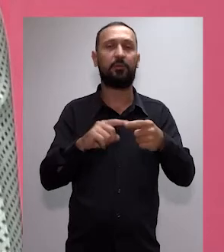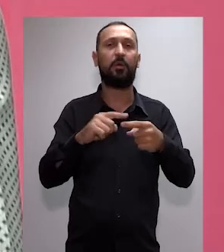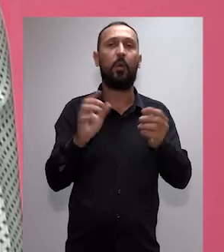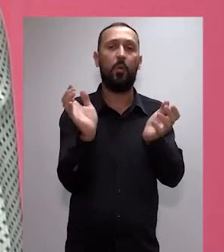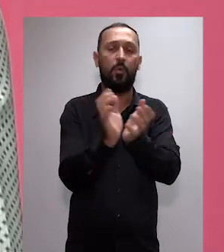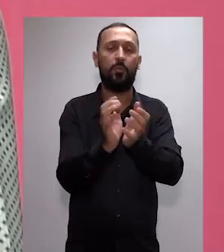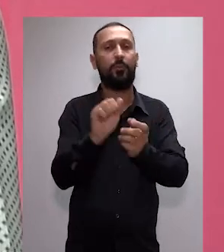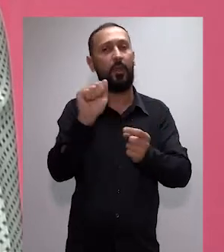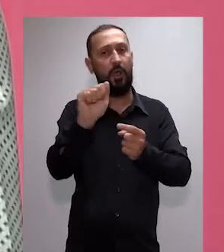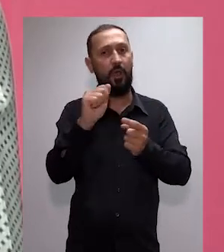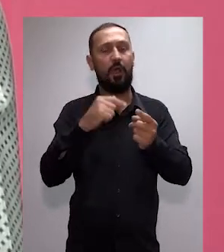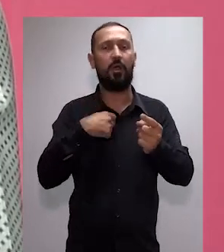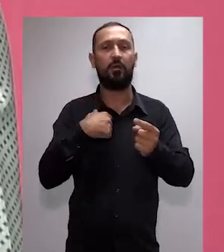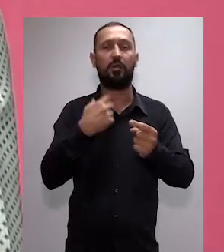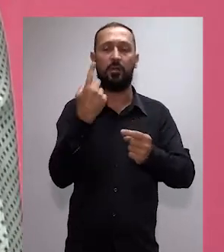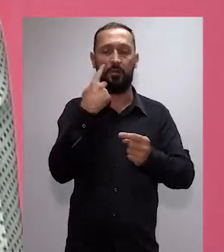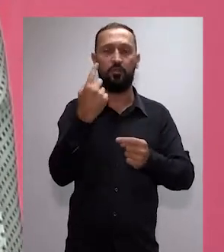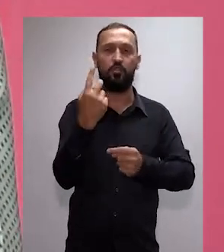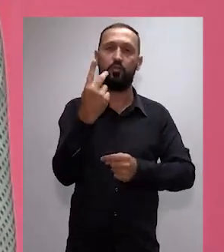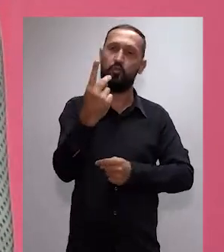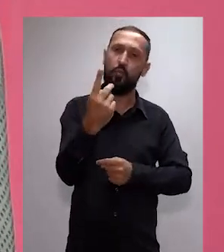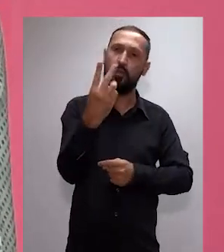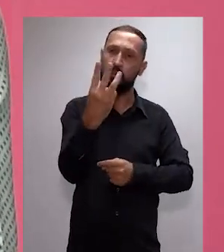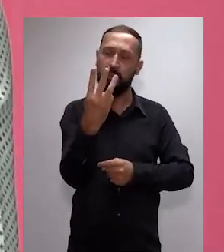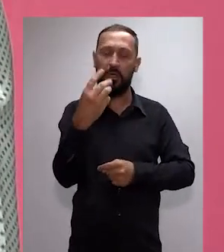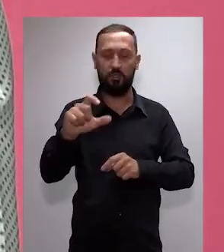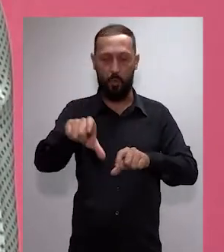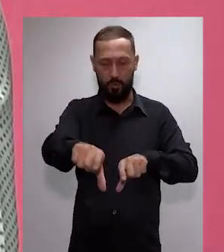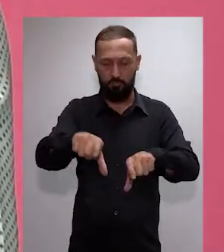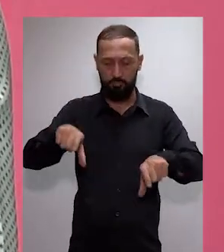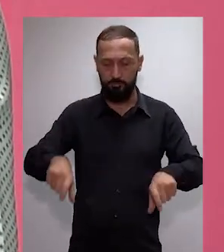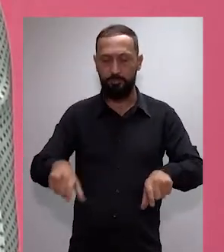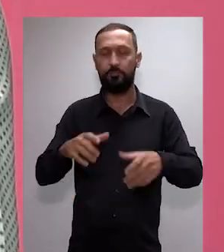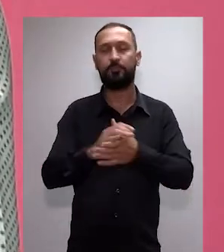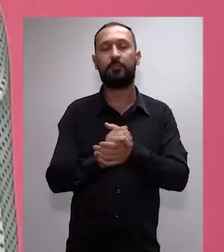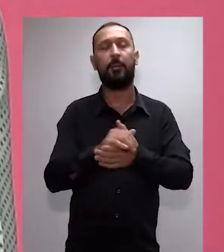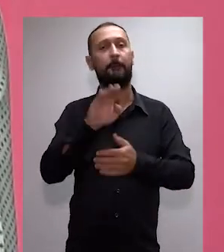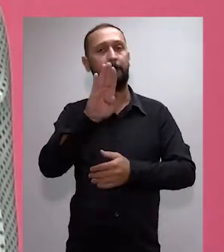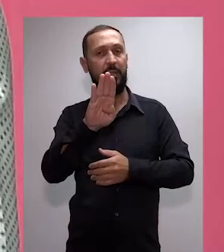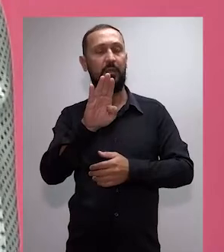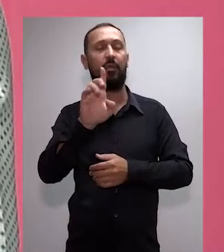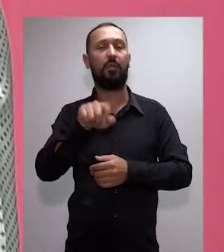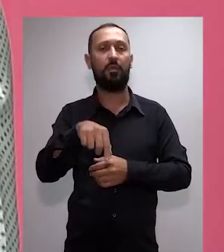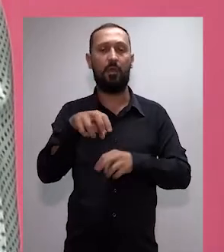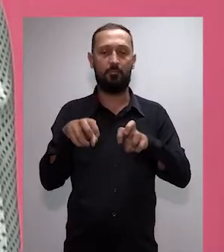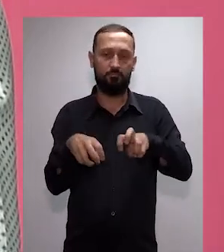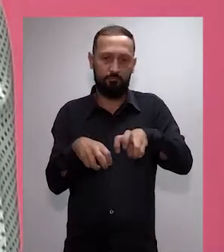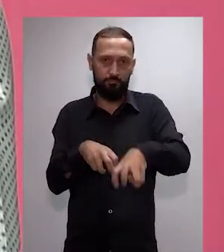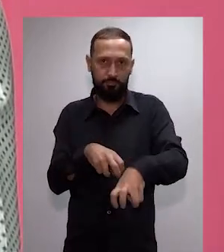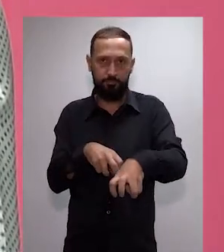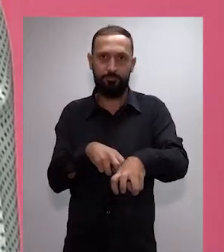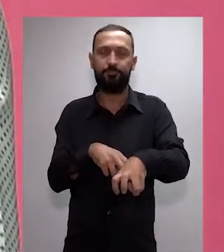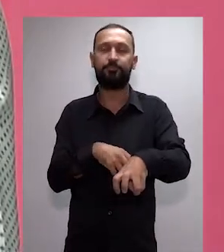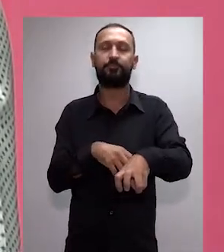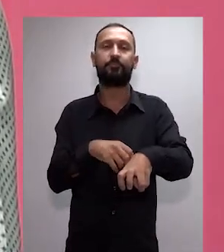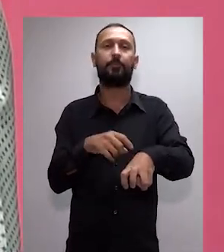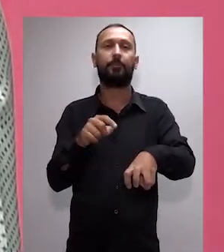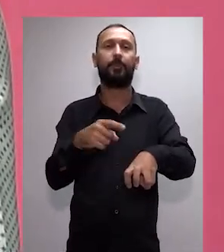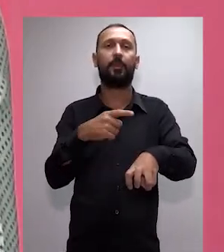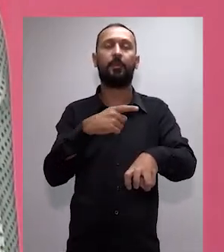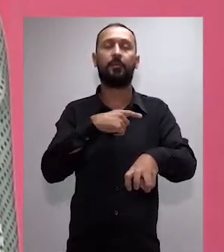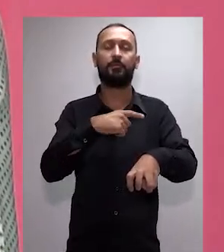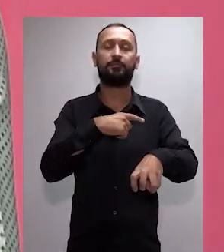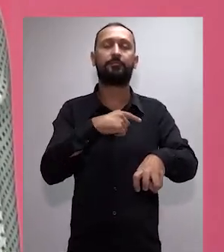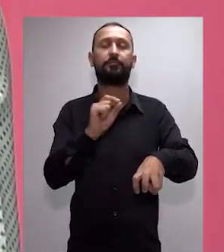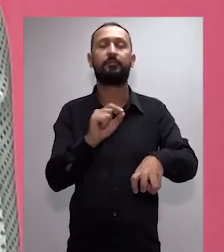A, que é para conduzir veículos de 2 ou 3 rodas, categoria B, que é veículos de 4 rodas, com